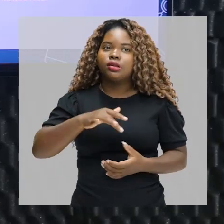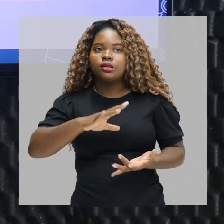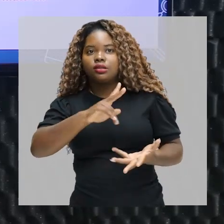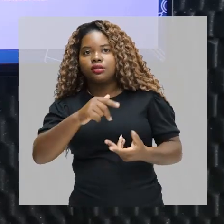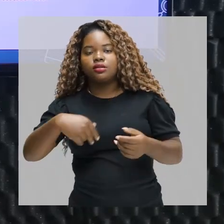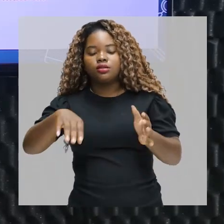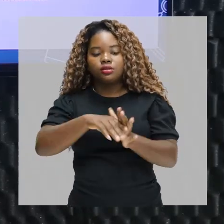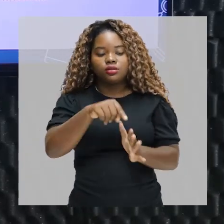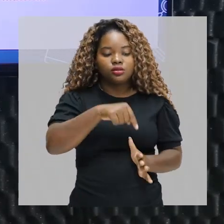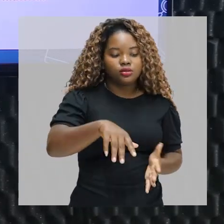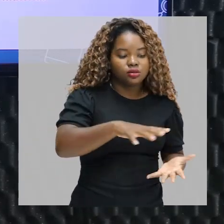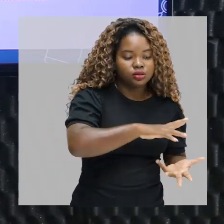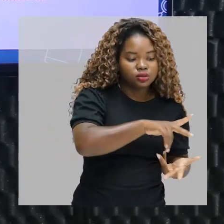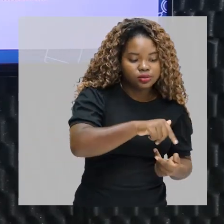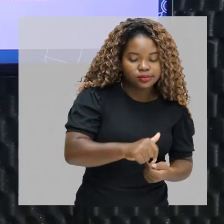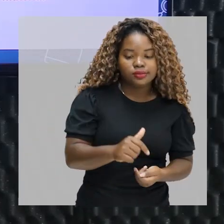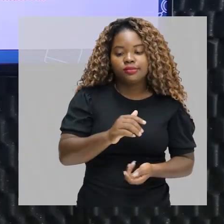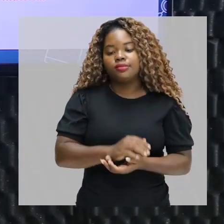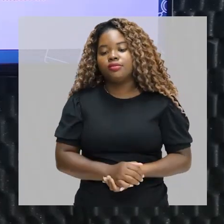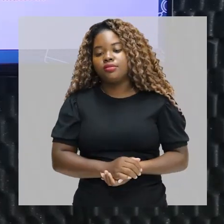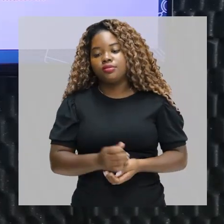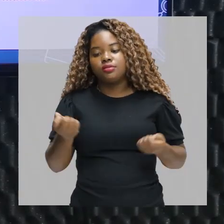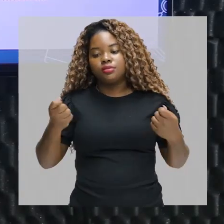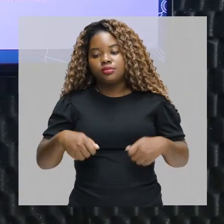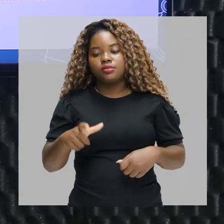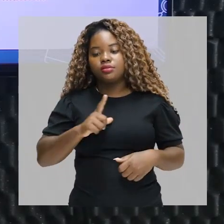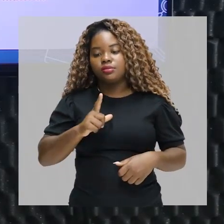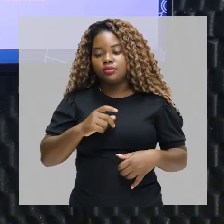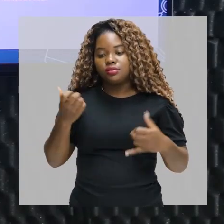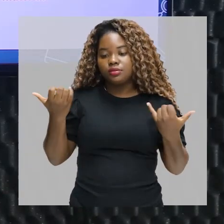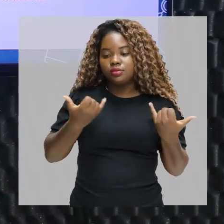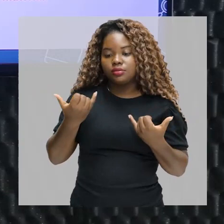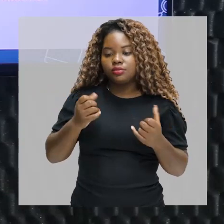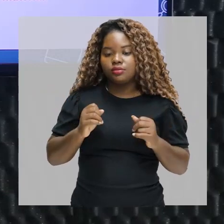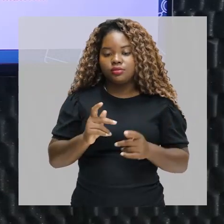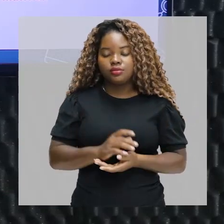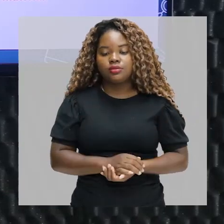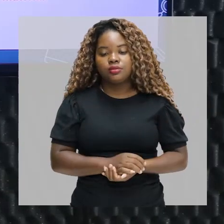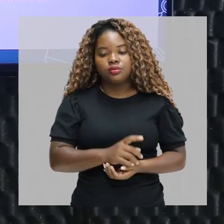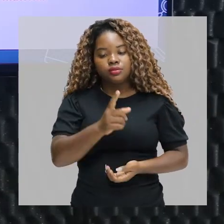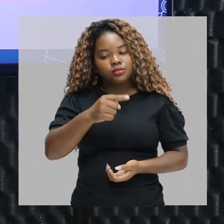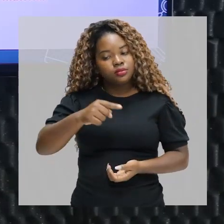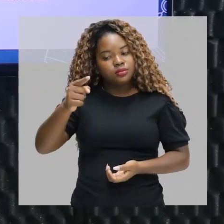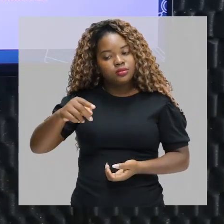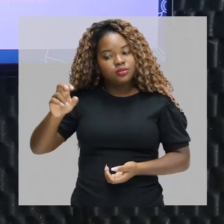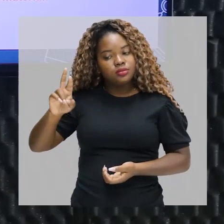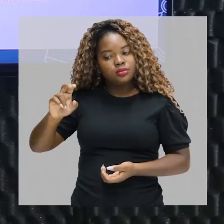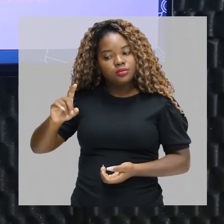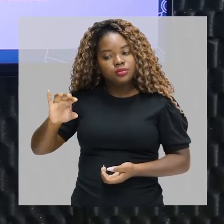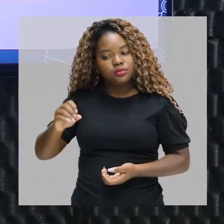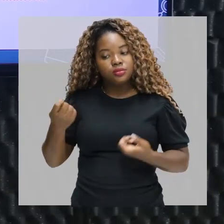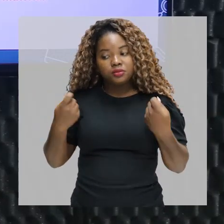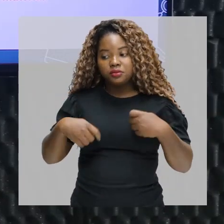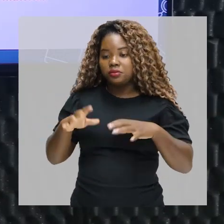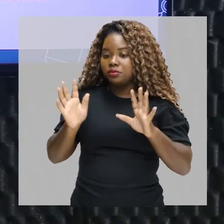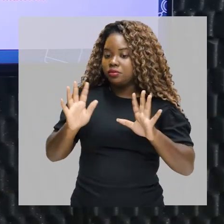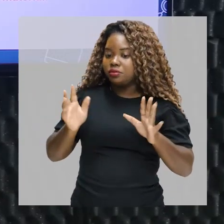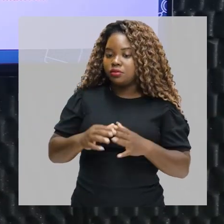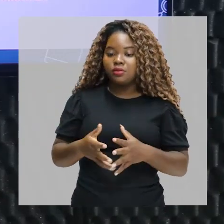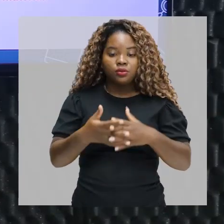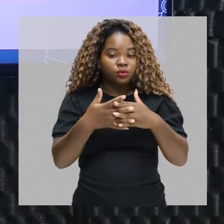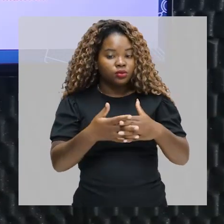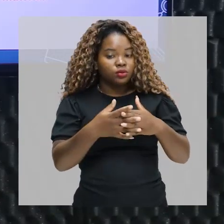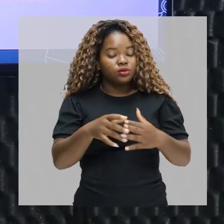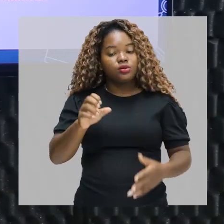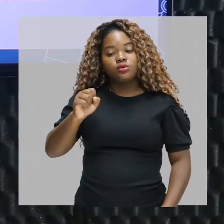e aqui a gente consegue receber essa informação. Tá certo? Então as ondas de rádio elas não necessitam, não pode confundir com a onda